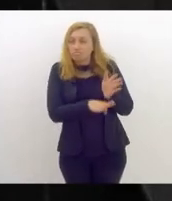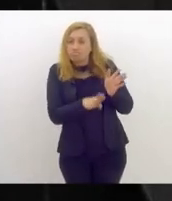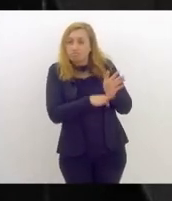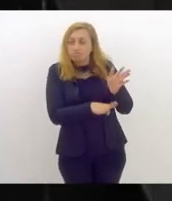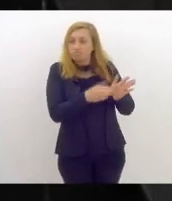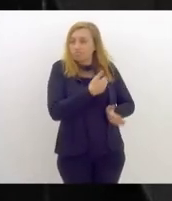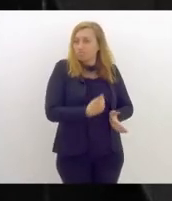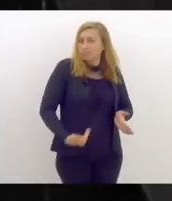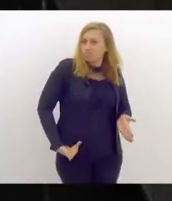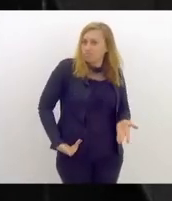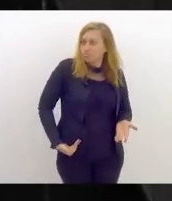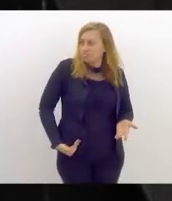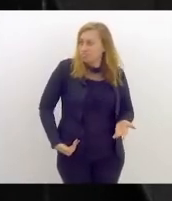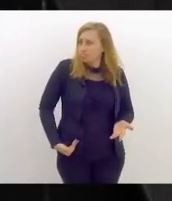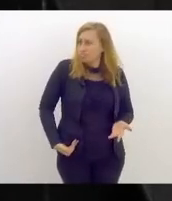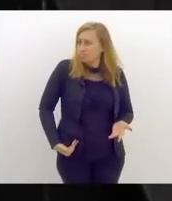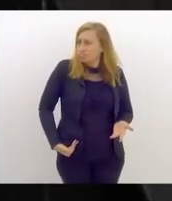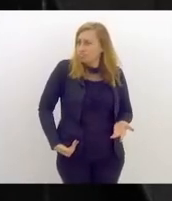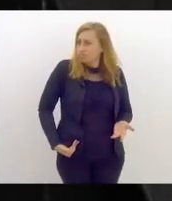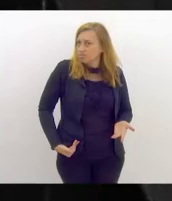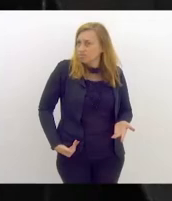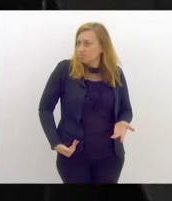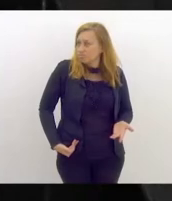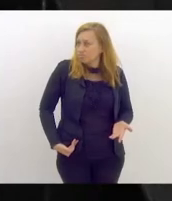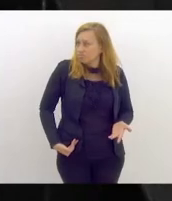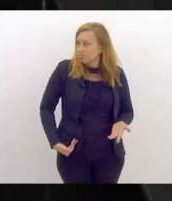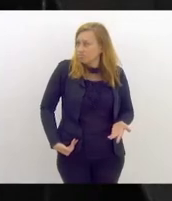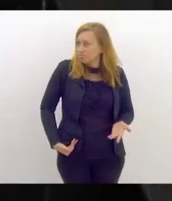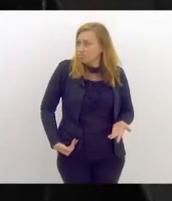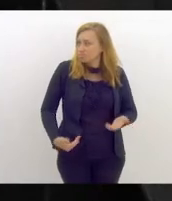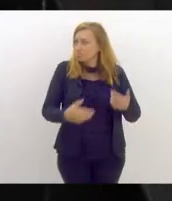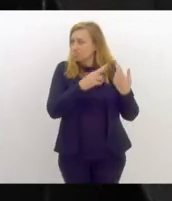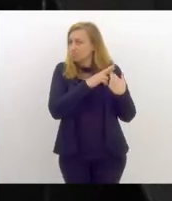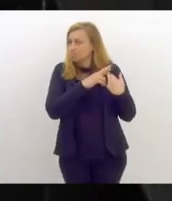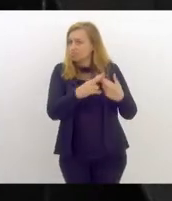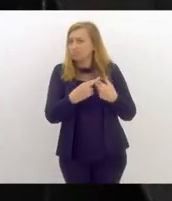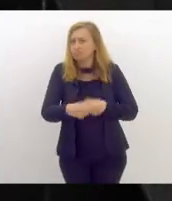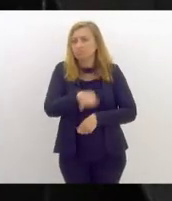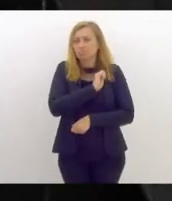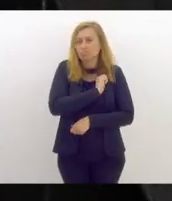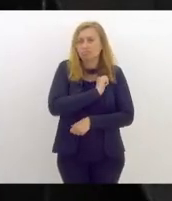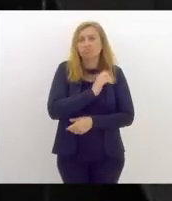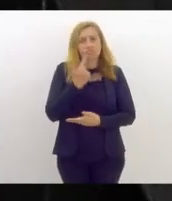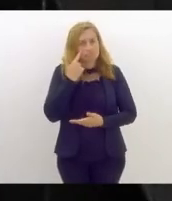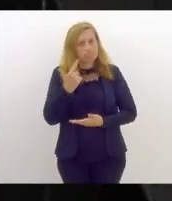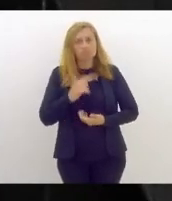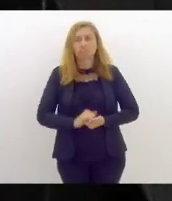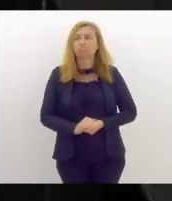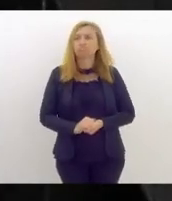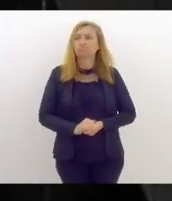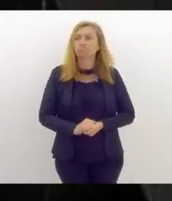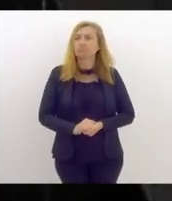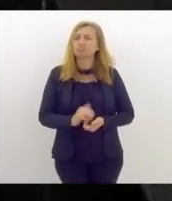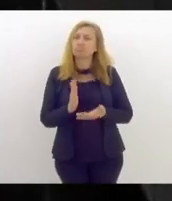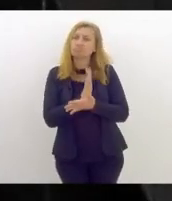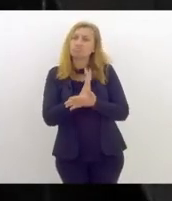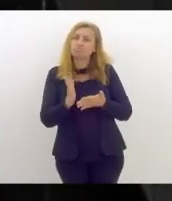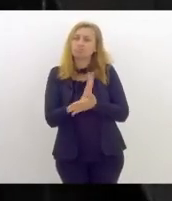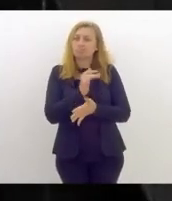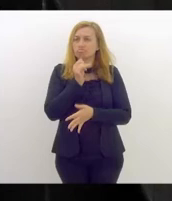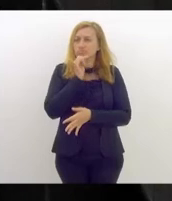público entre o gasto público e a responsabilidade fiscal se não vejamos eu quero aqui dar alguns exemplos